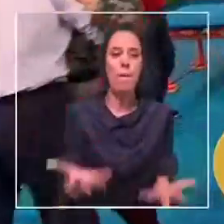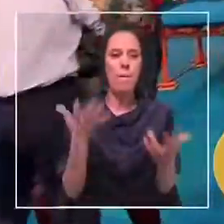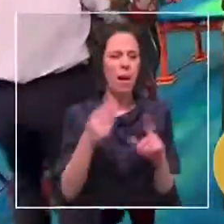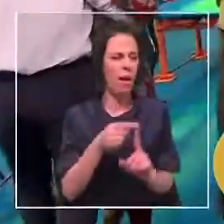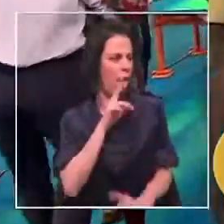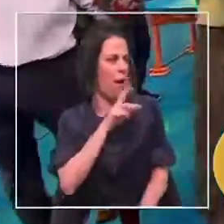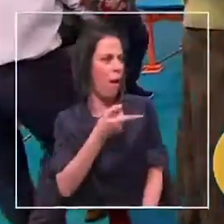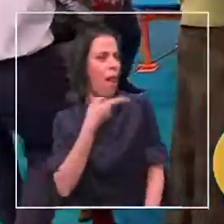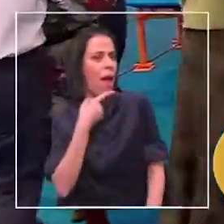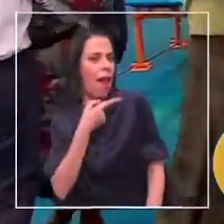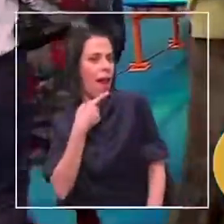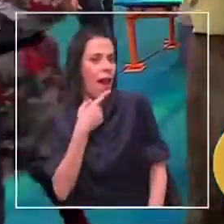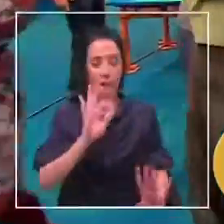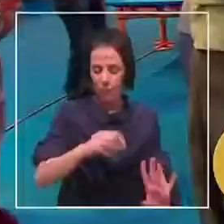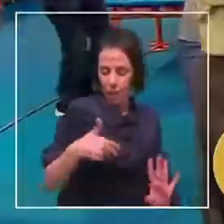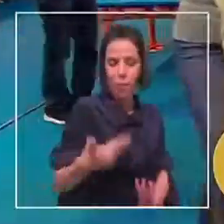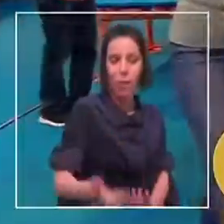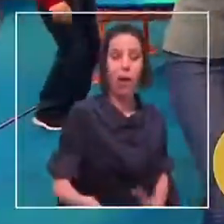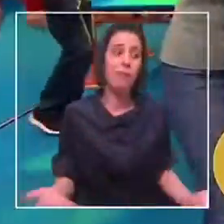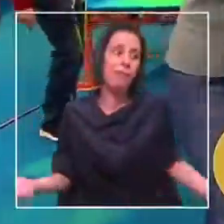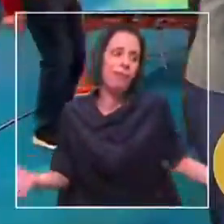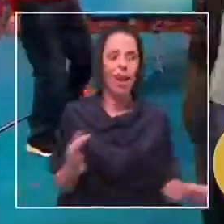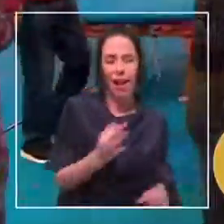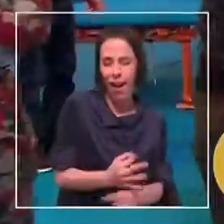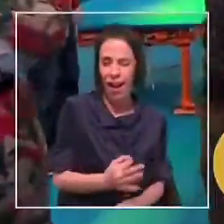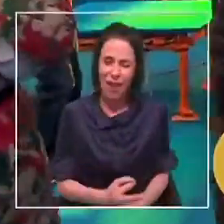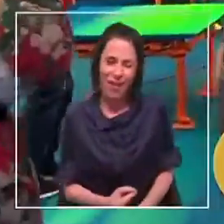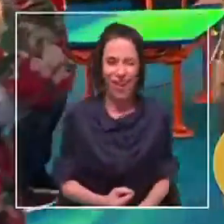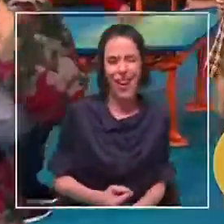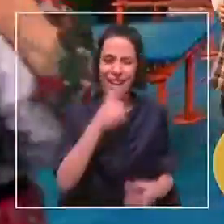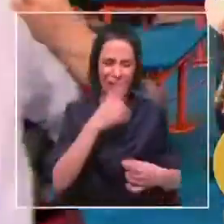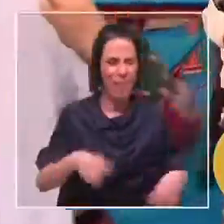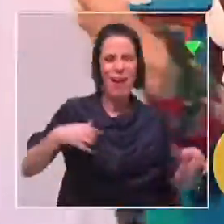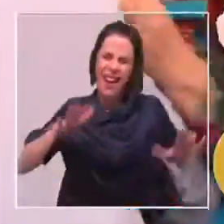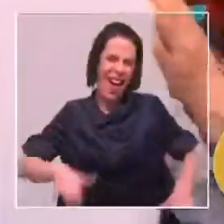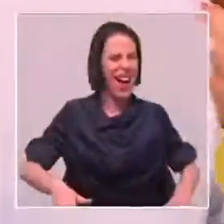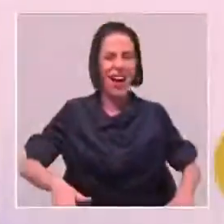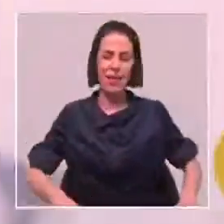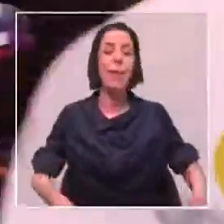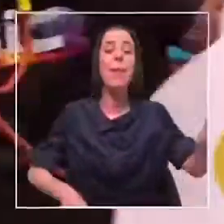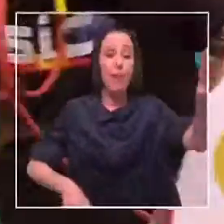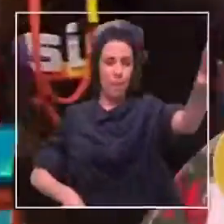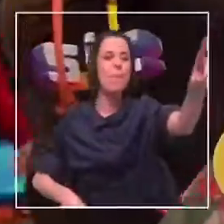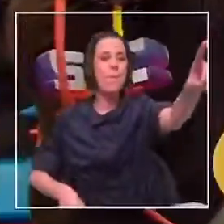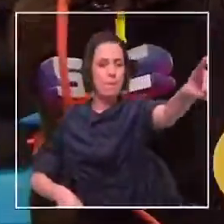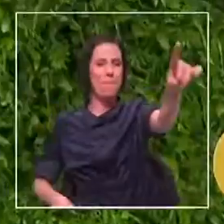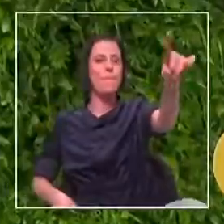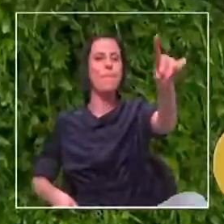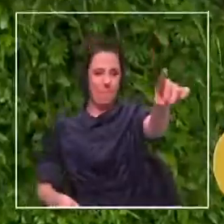vai gabar. Fim de semana é festa, ninguém nos vai parar.